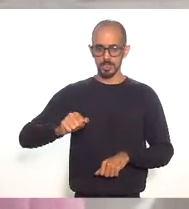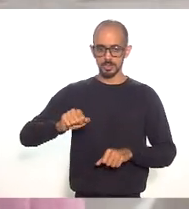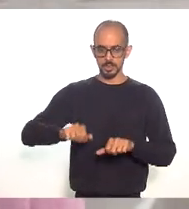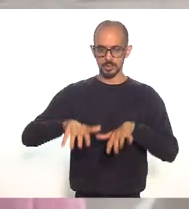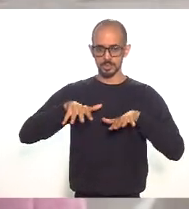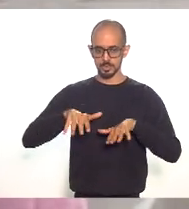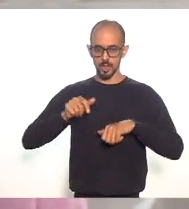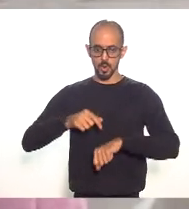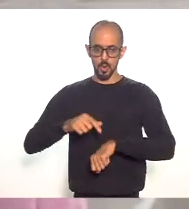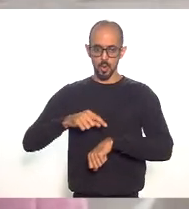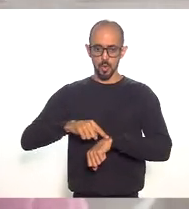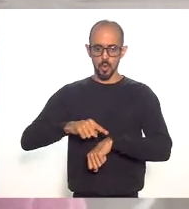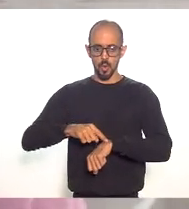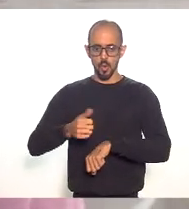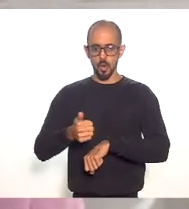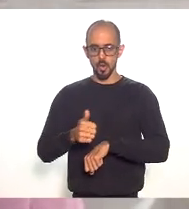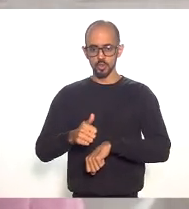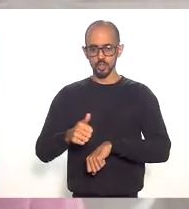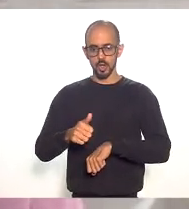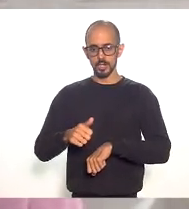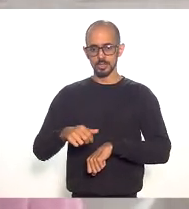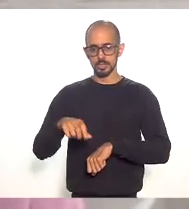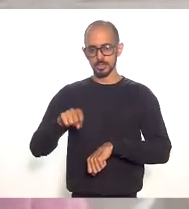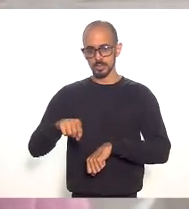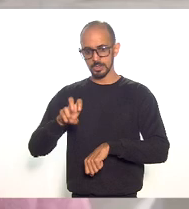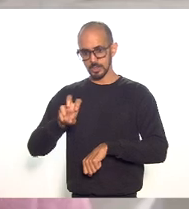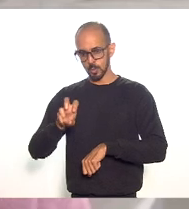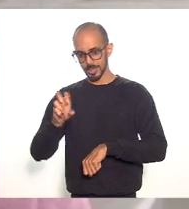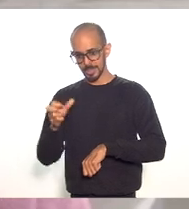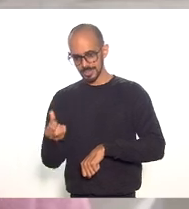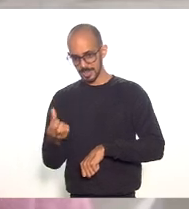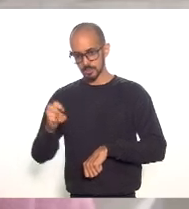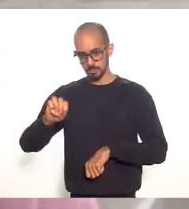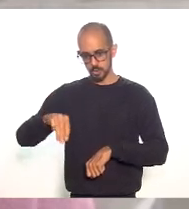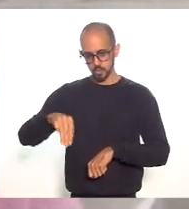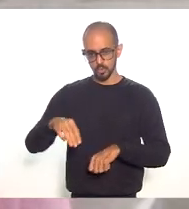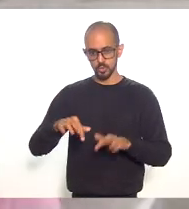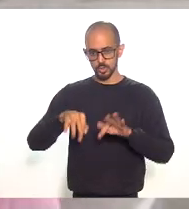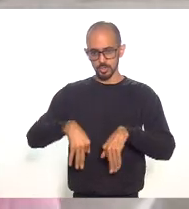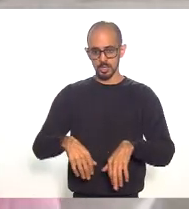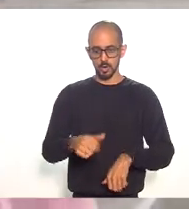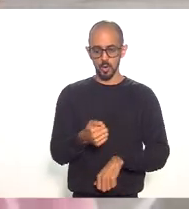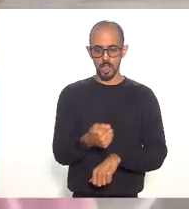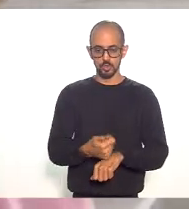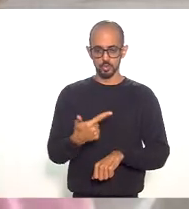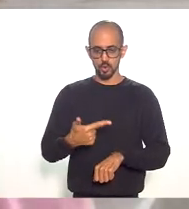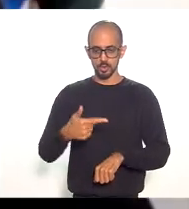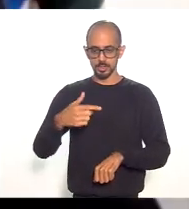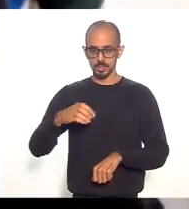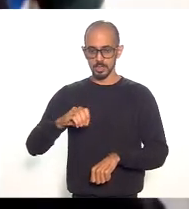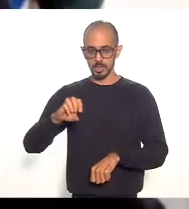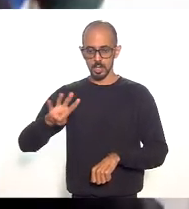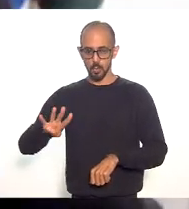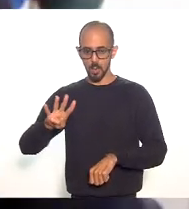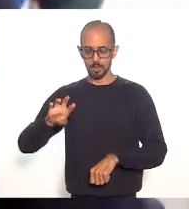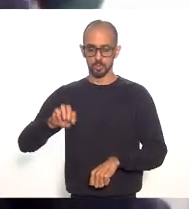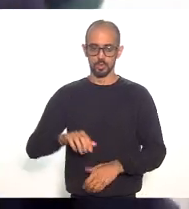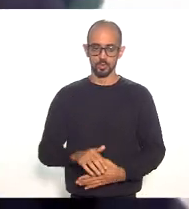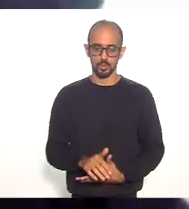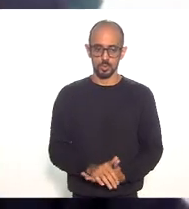às 11h56, encerrou-se às 12h04. Lida e aprovada a